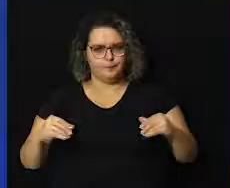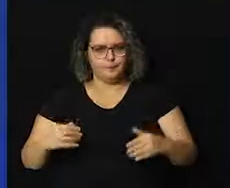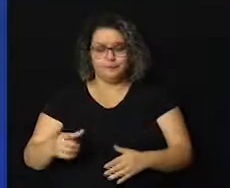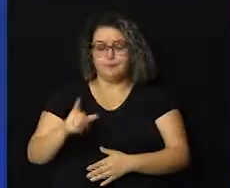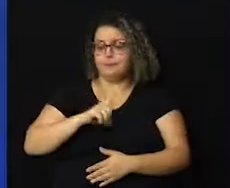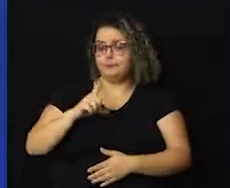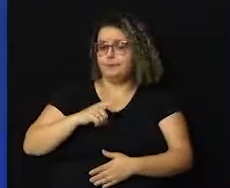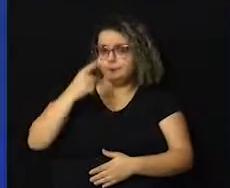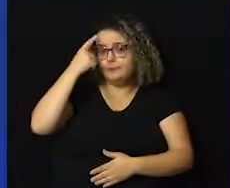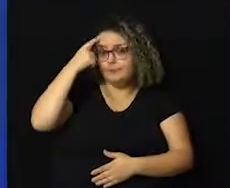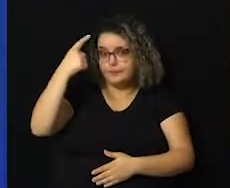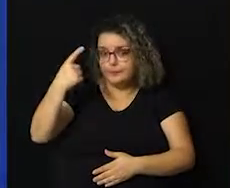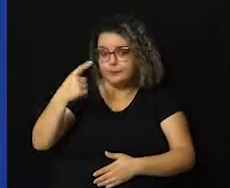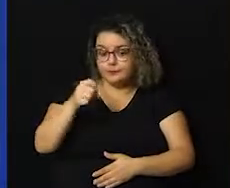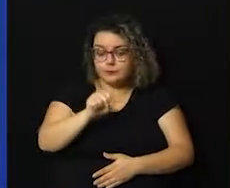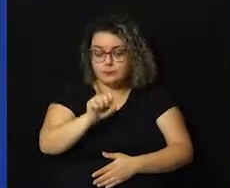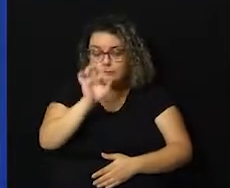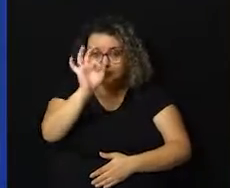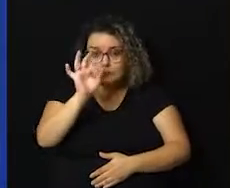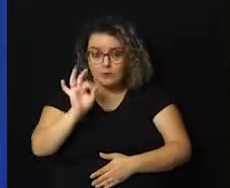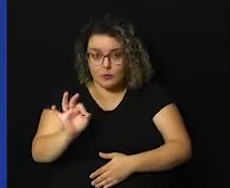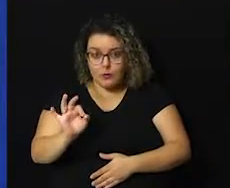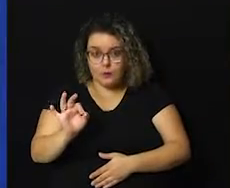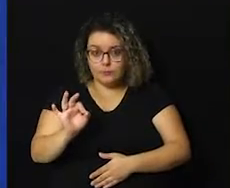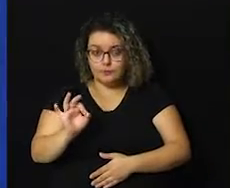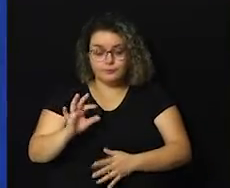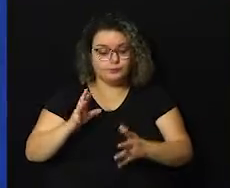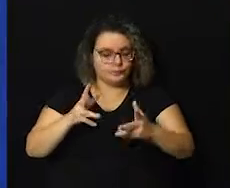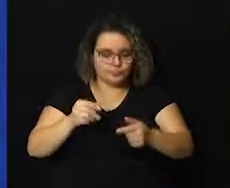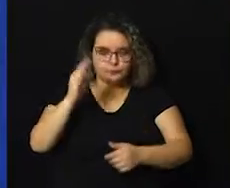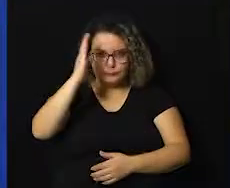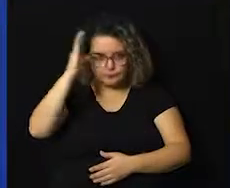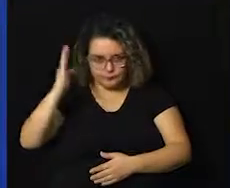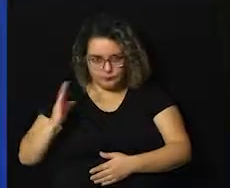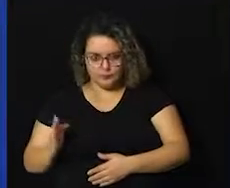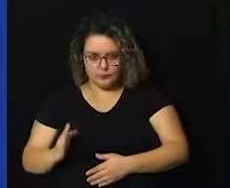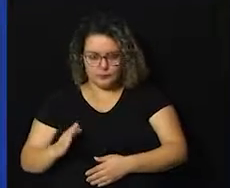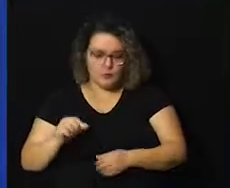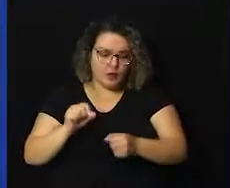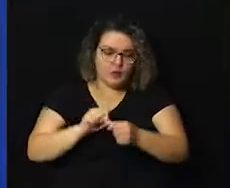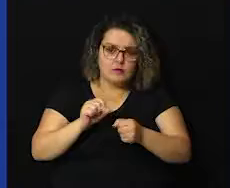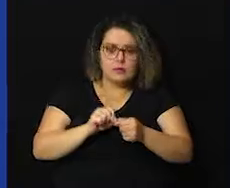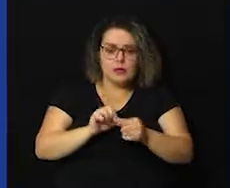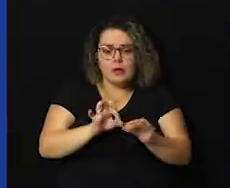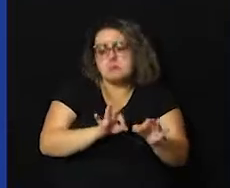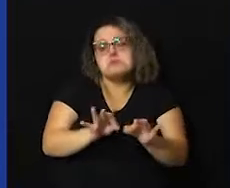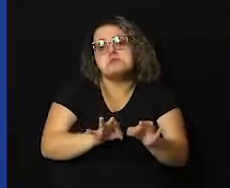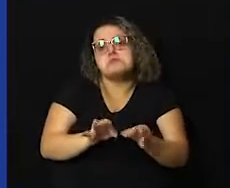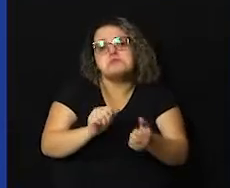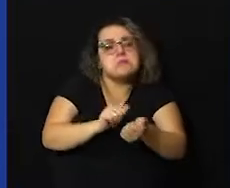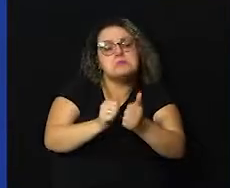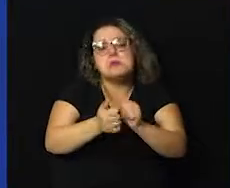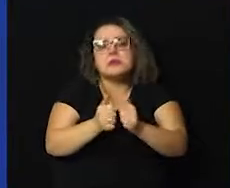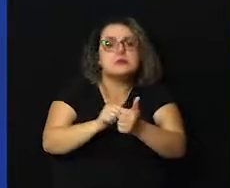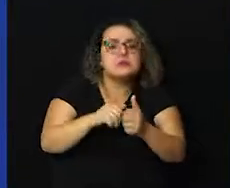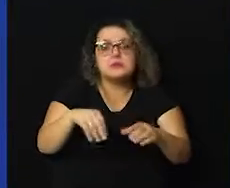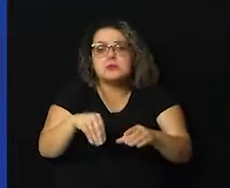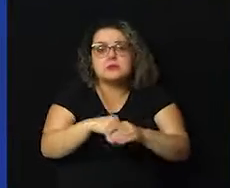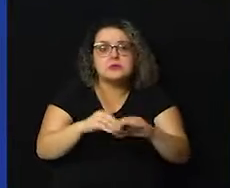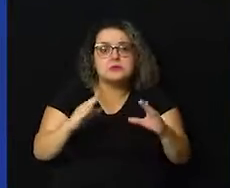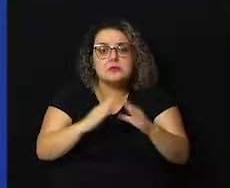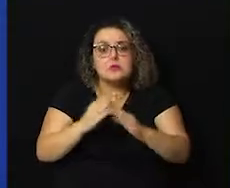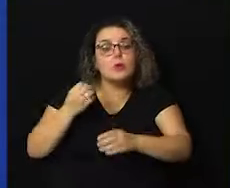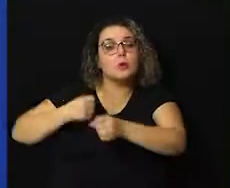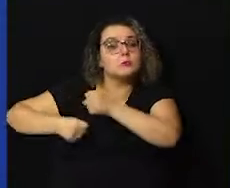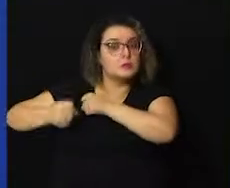para se ter uma ideia oito por cento dos brasileiros realizaram algum tipo de reforma em suas residências